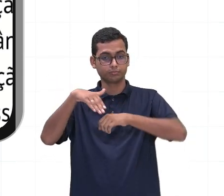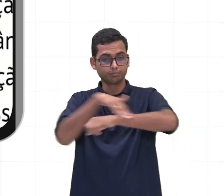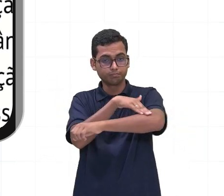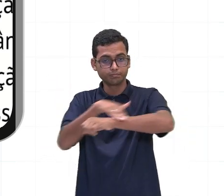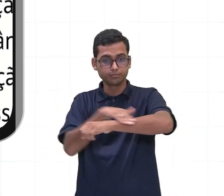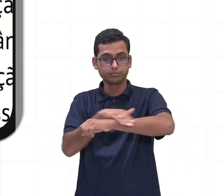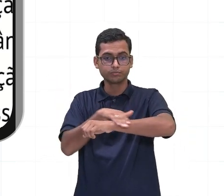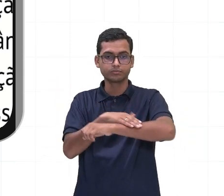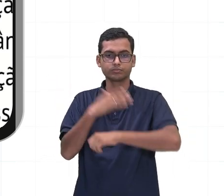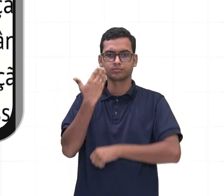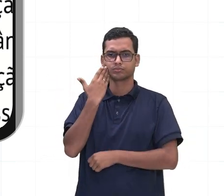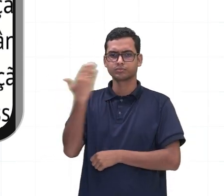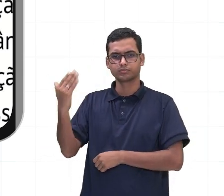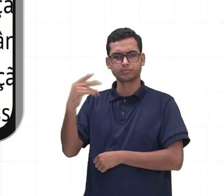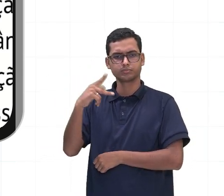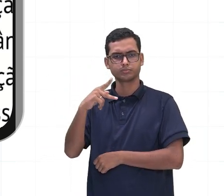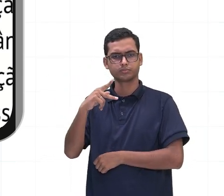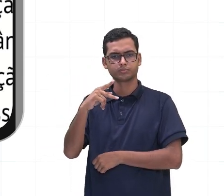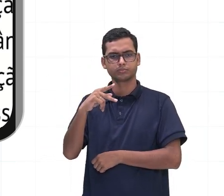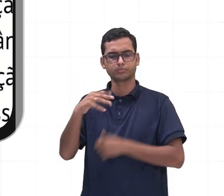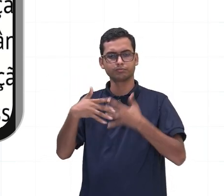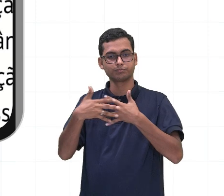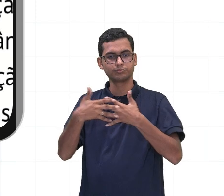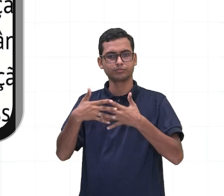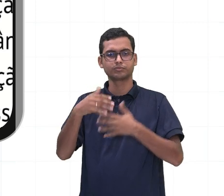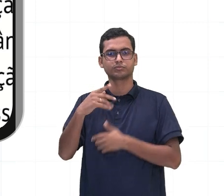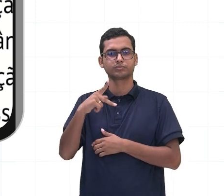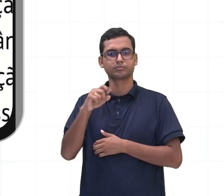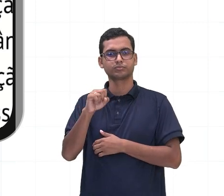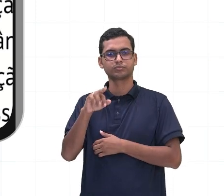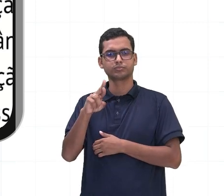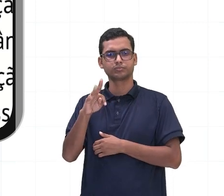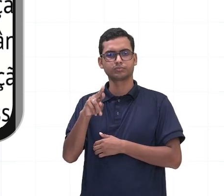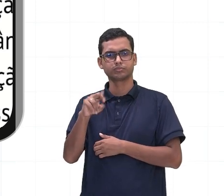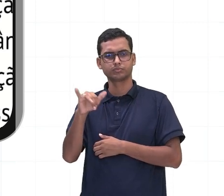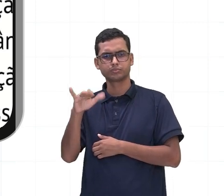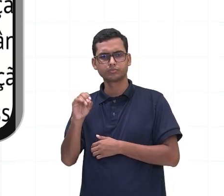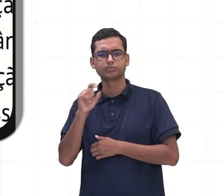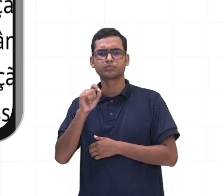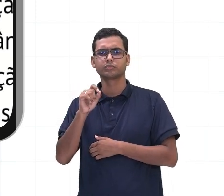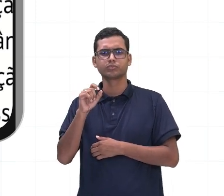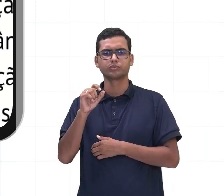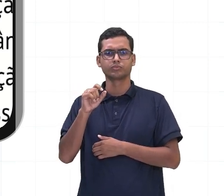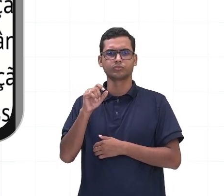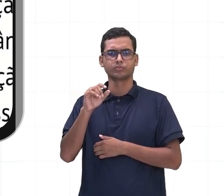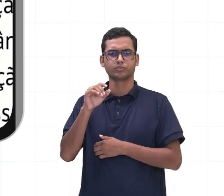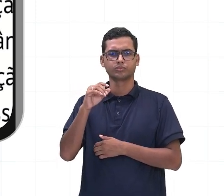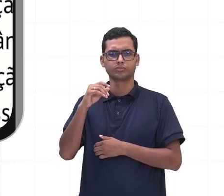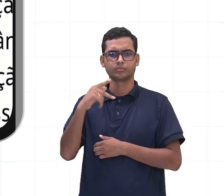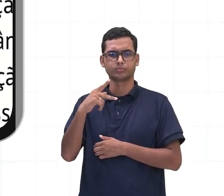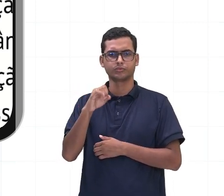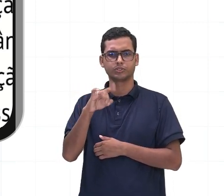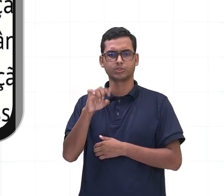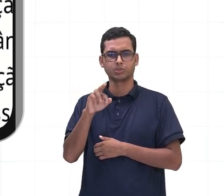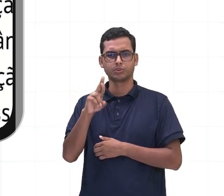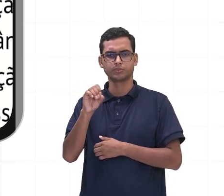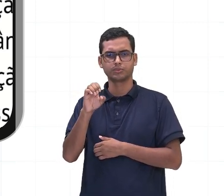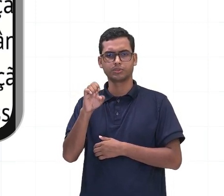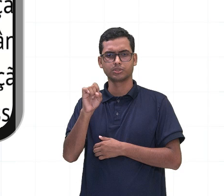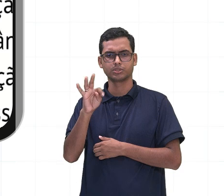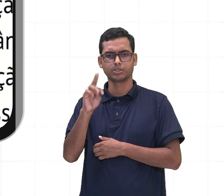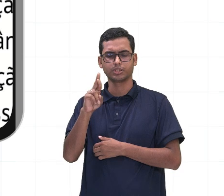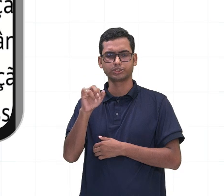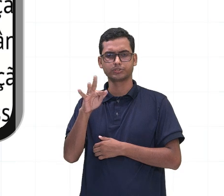pseudoestratificado cilíndrico ciliado. Olha que nome grande, né? Então, o que é pseudoestratificado? Quando a gente vai estudar